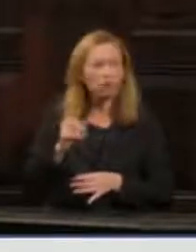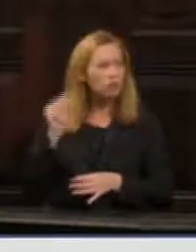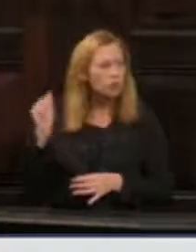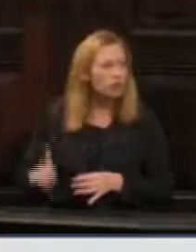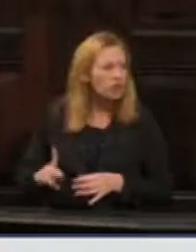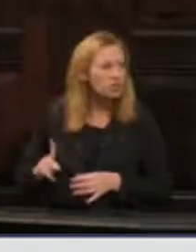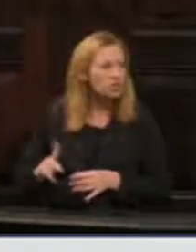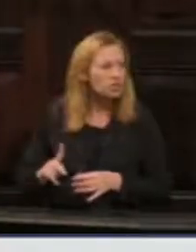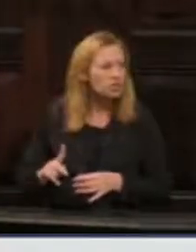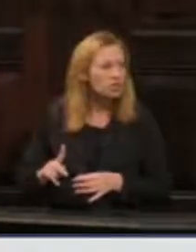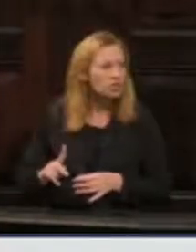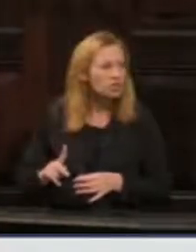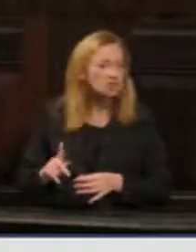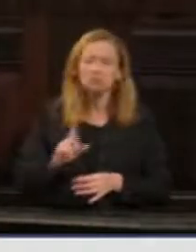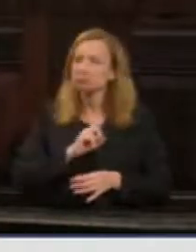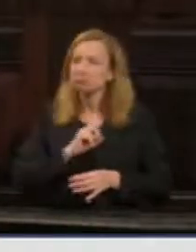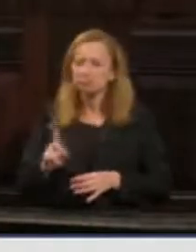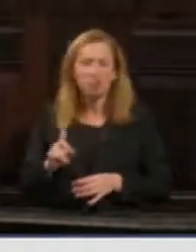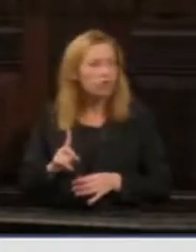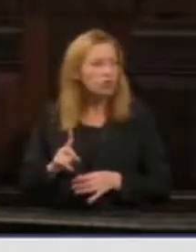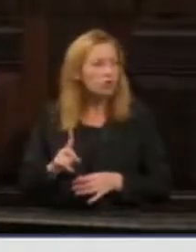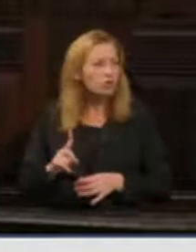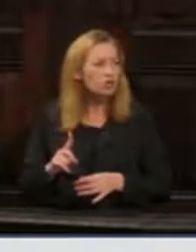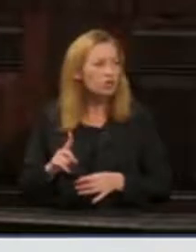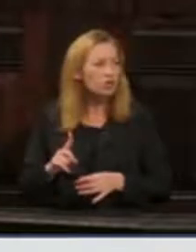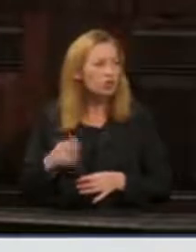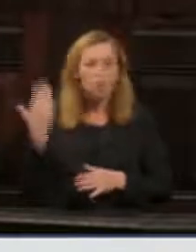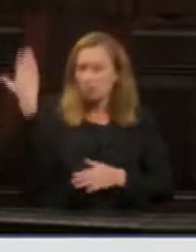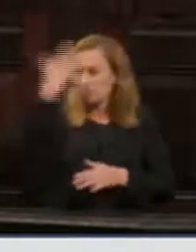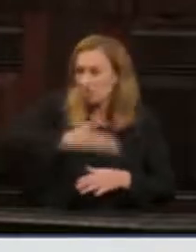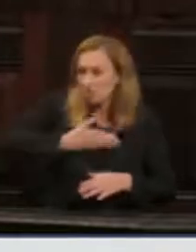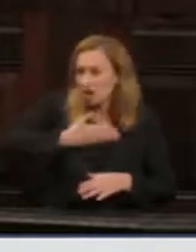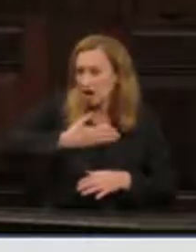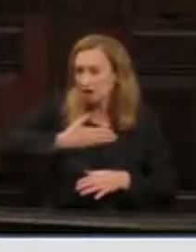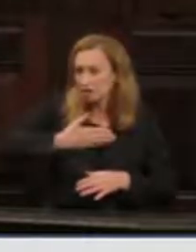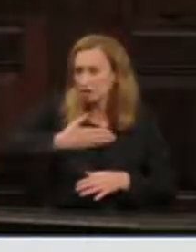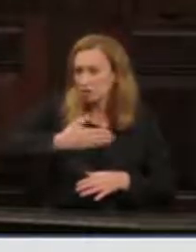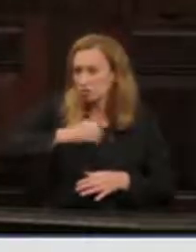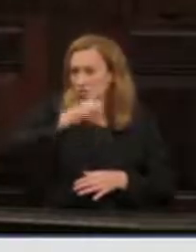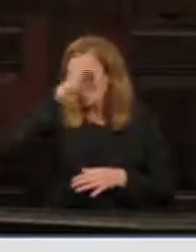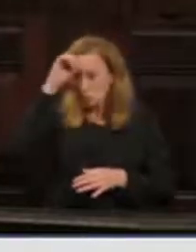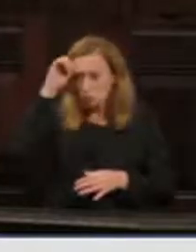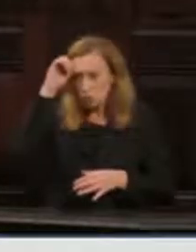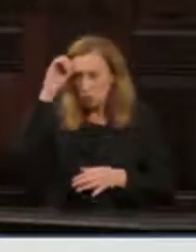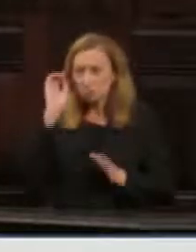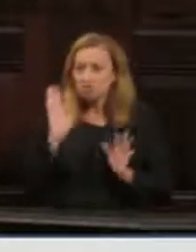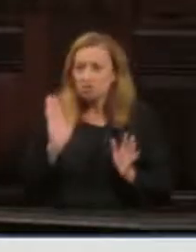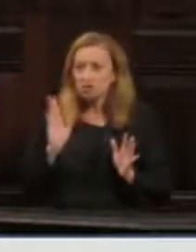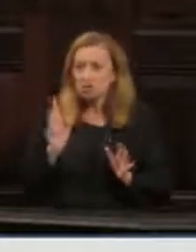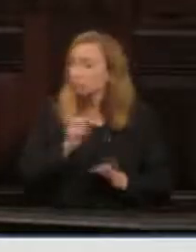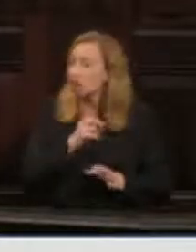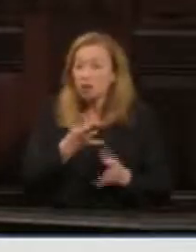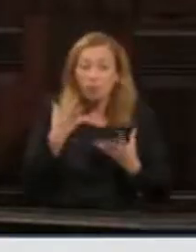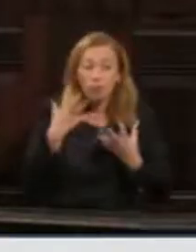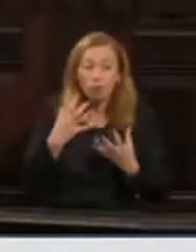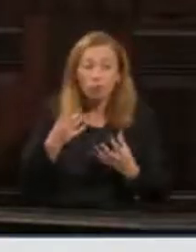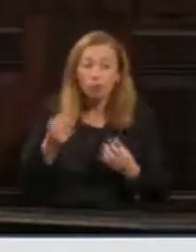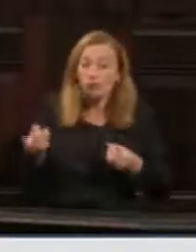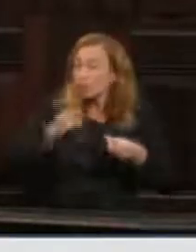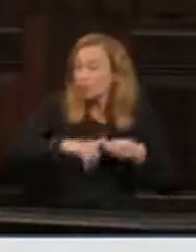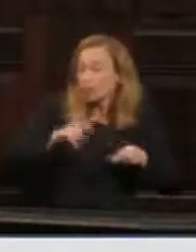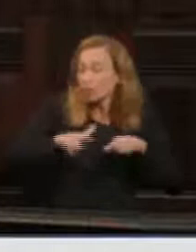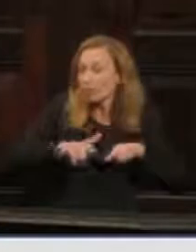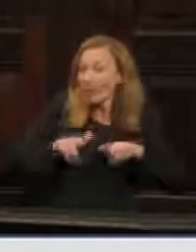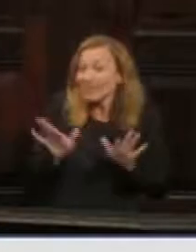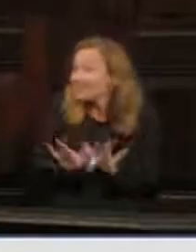em 60 dias não for realmente comprovada uma questão de inocência, que não tomem posse, simples assim,